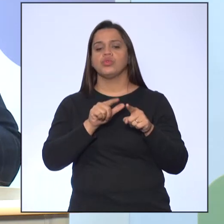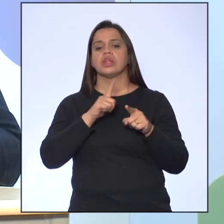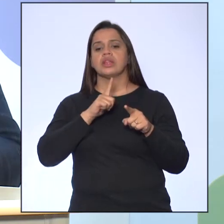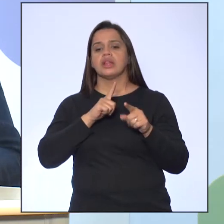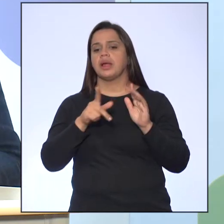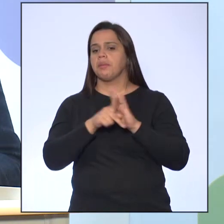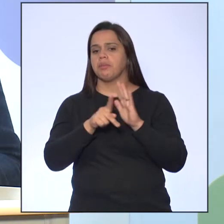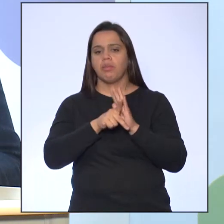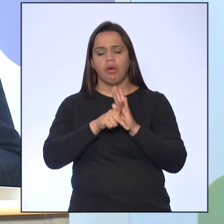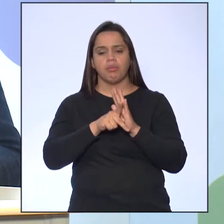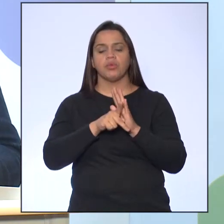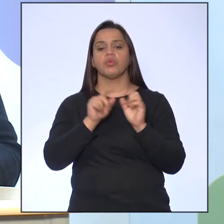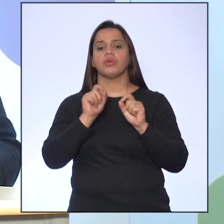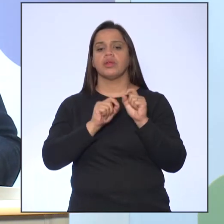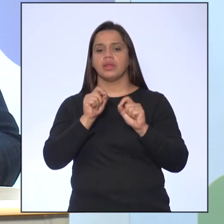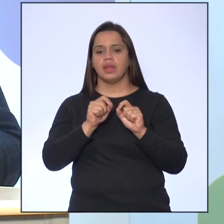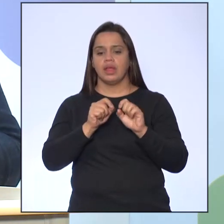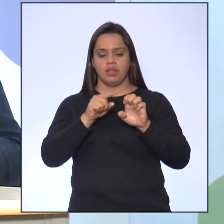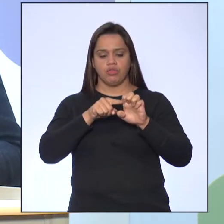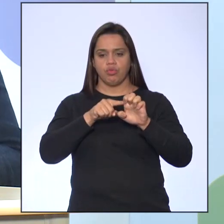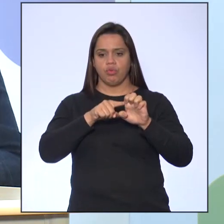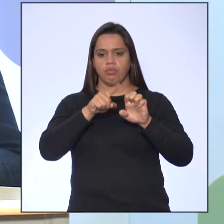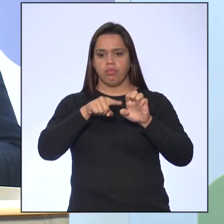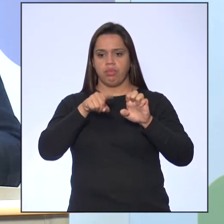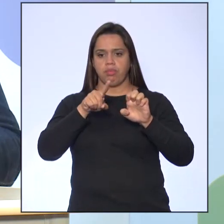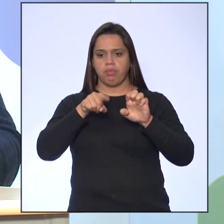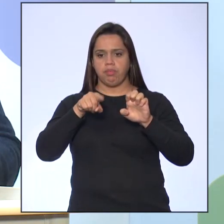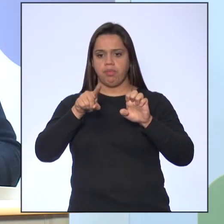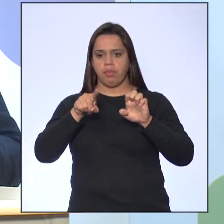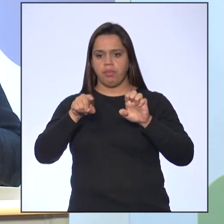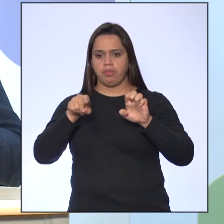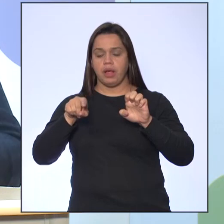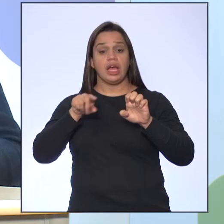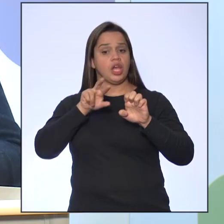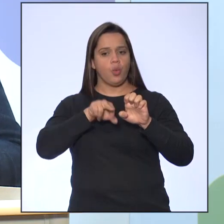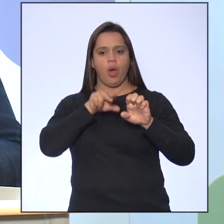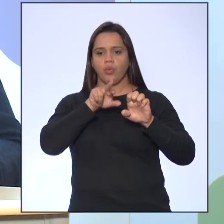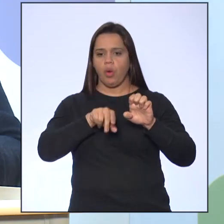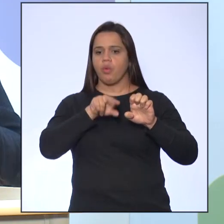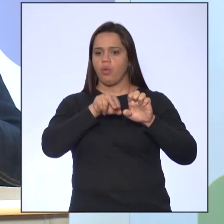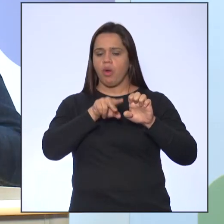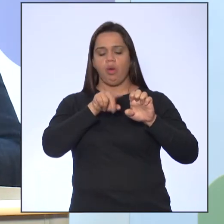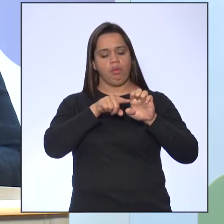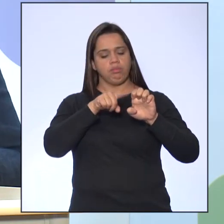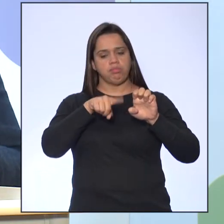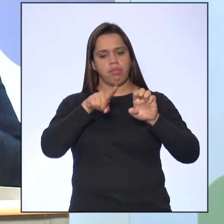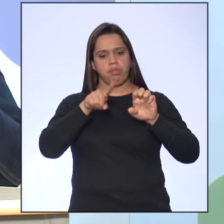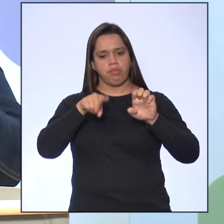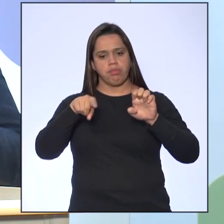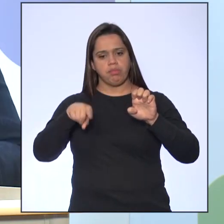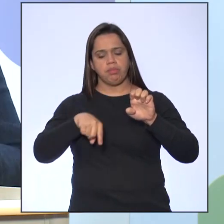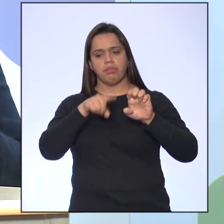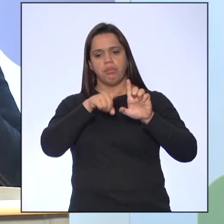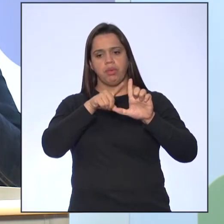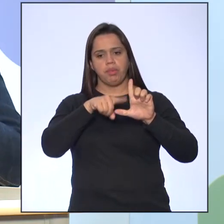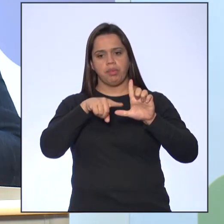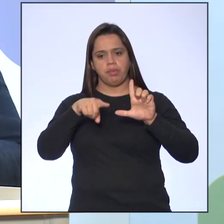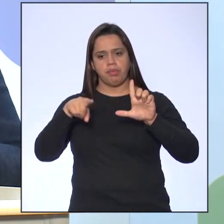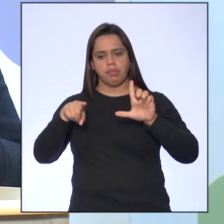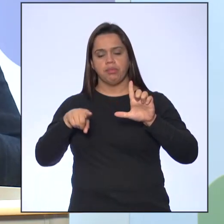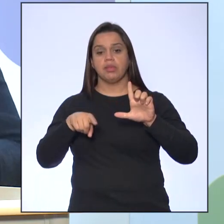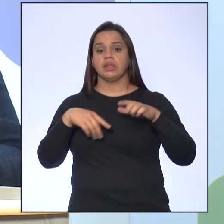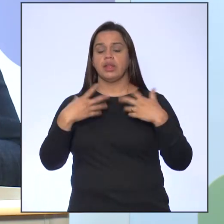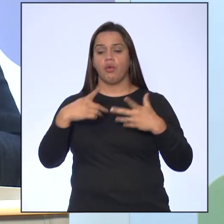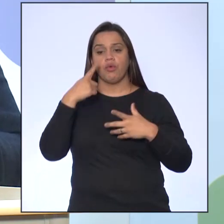estrutura cíclica. Você tem sempre o mesmo movimento na música e esse movimento vai se repetindo, né, em loopings. Né? Ou seja, ele vai fazendo